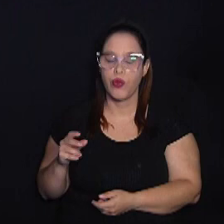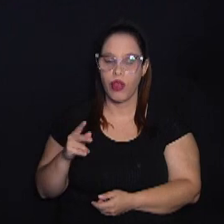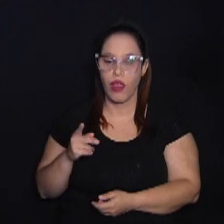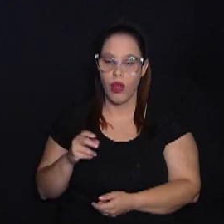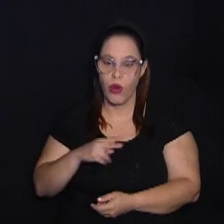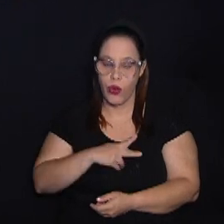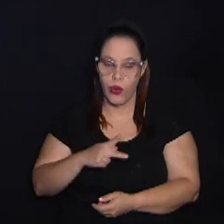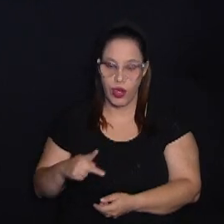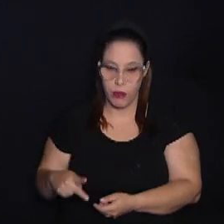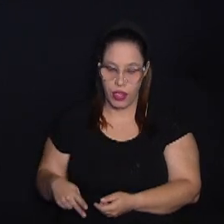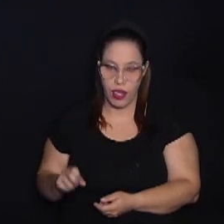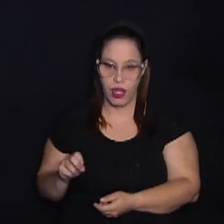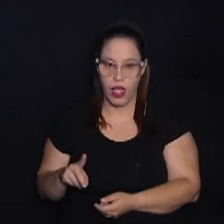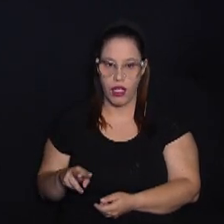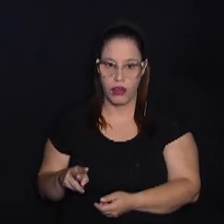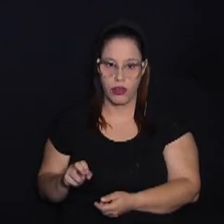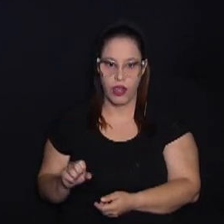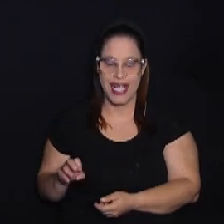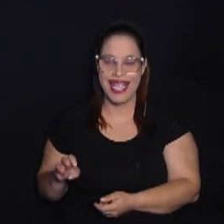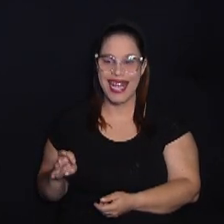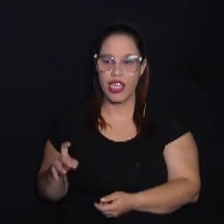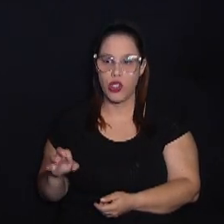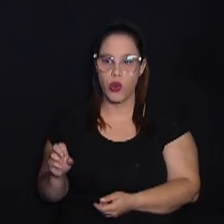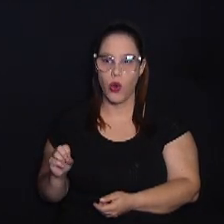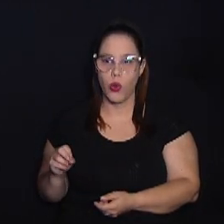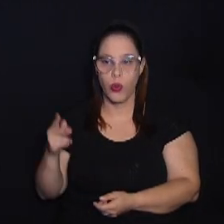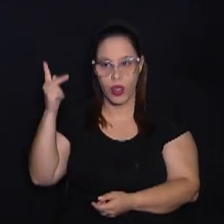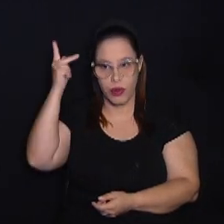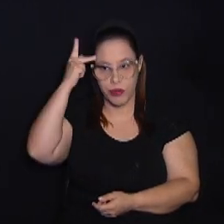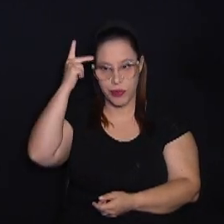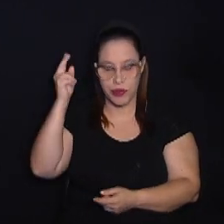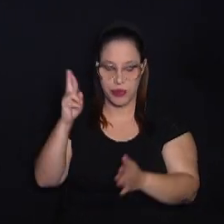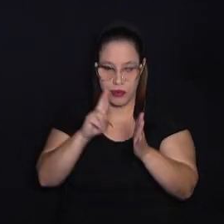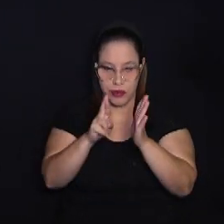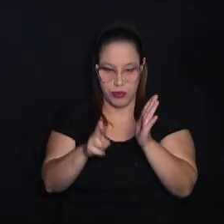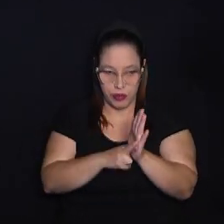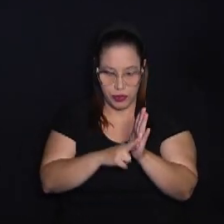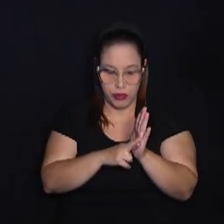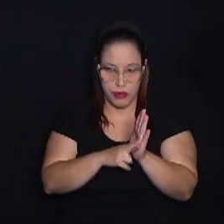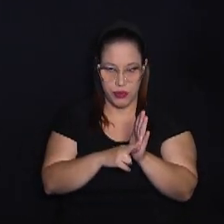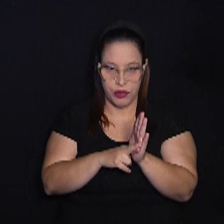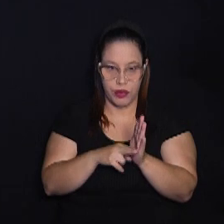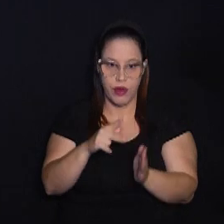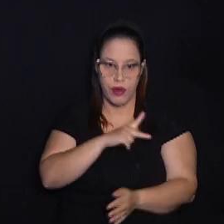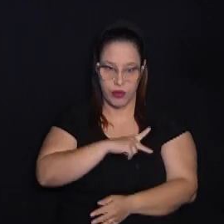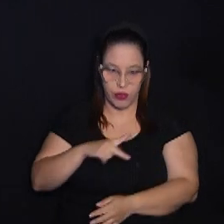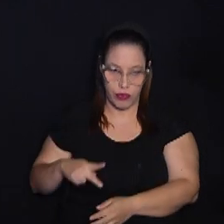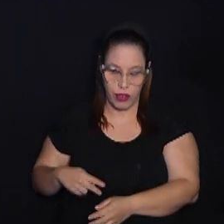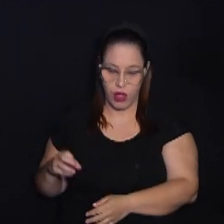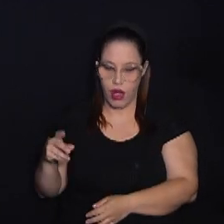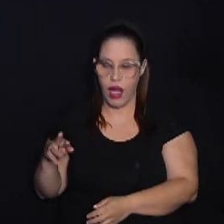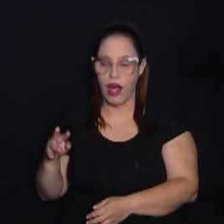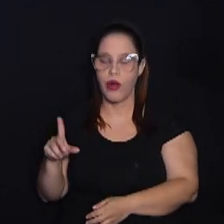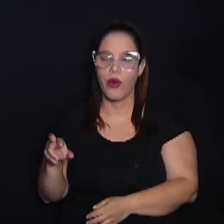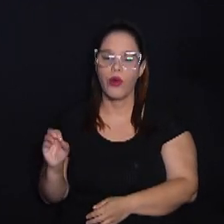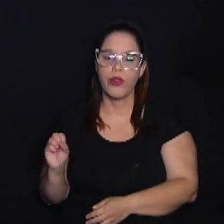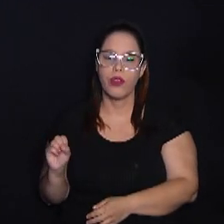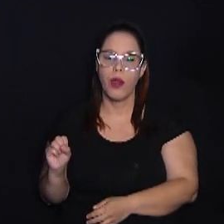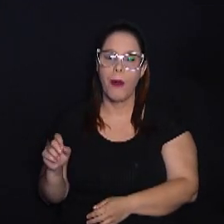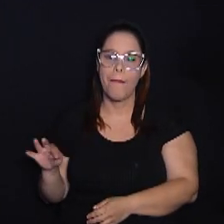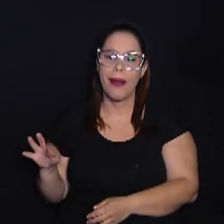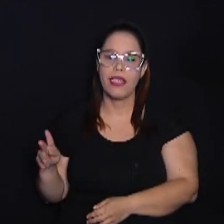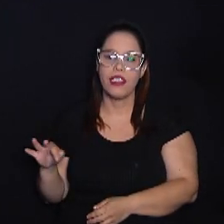vice-presidente administrativo do SESCOM São Paulo, representando neste ato seu presidente Carlos Batistão.